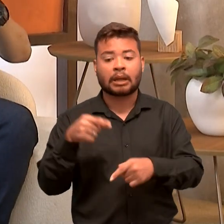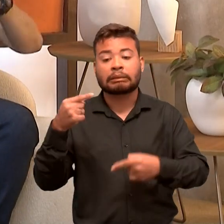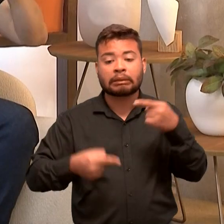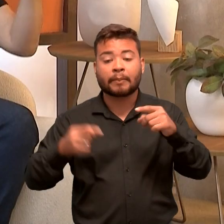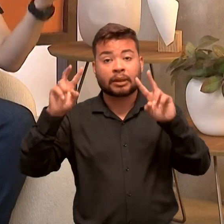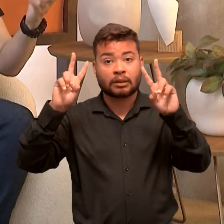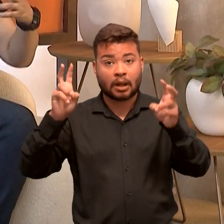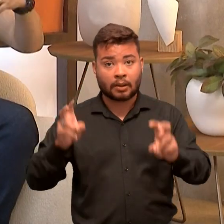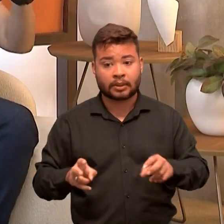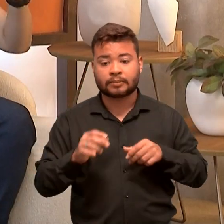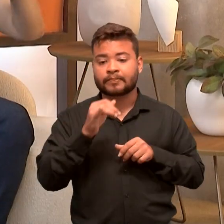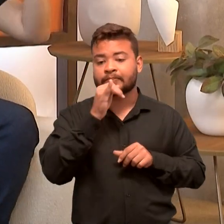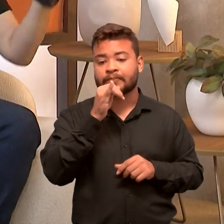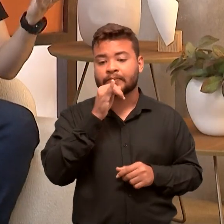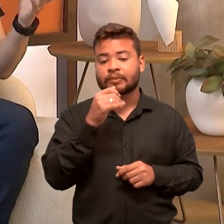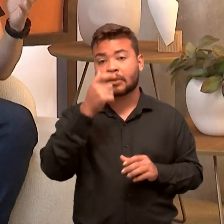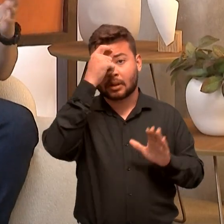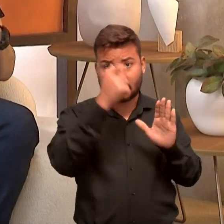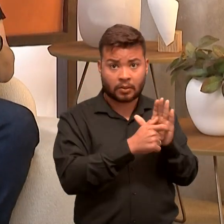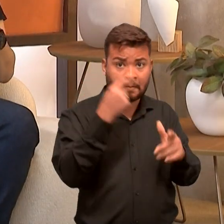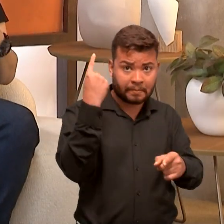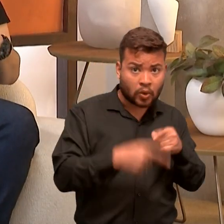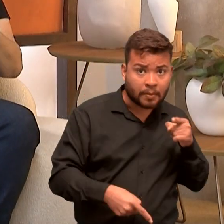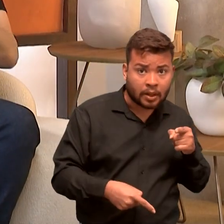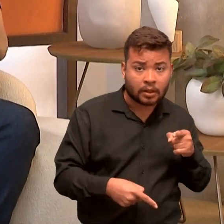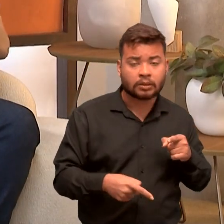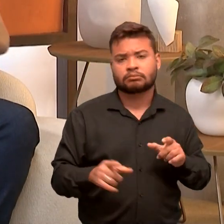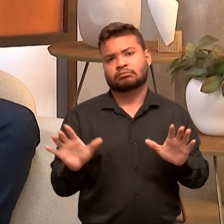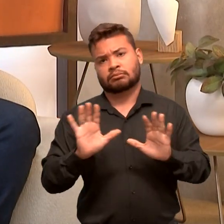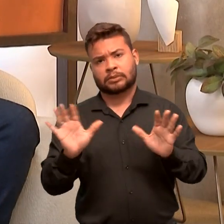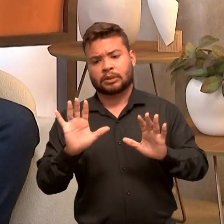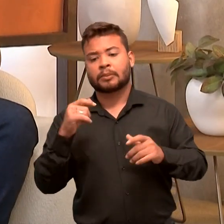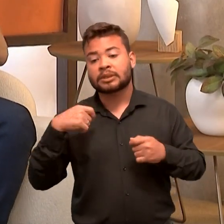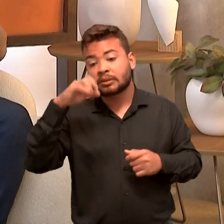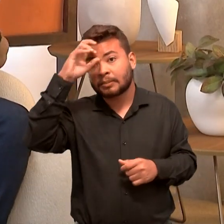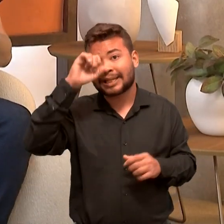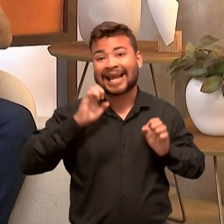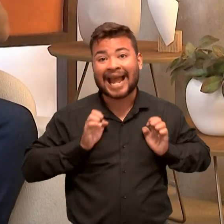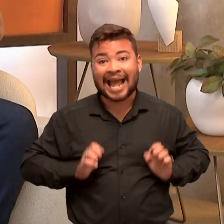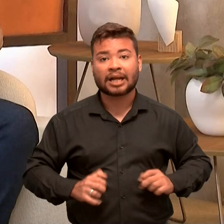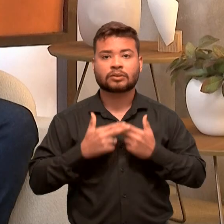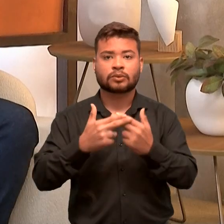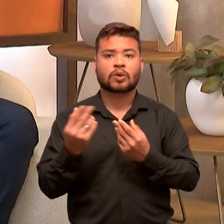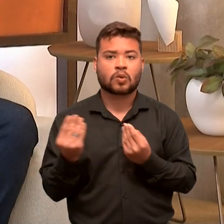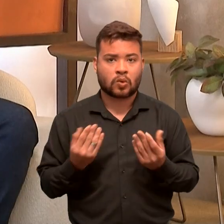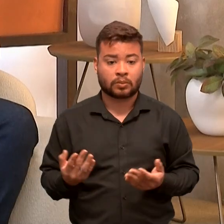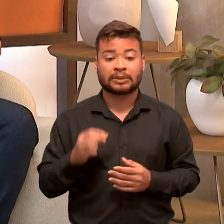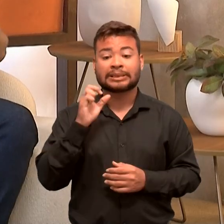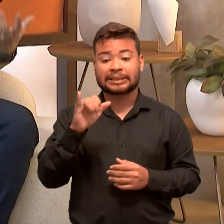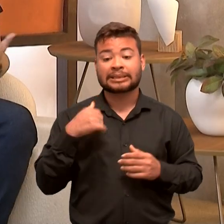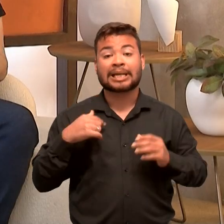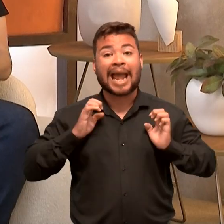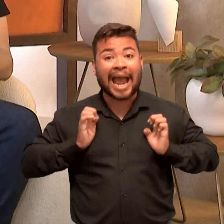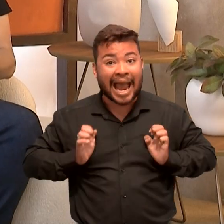Seja, eu vou proibir, por exemplo, o uso da inteligência artificial. Não, eu vou aprender a utilizar de forma ética. Tudo aquilo que a gente usa de forma ética, ela não